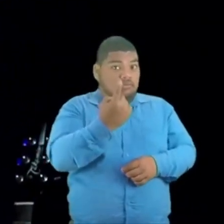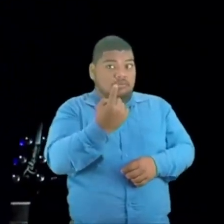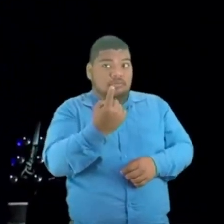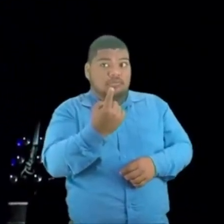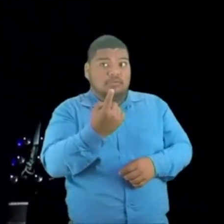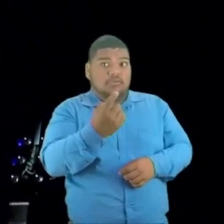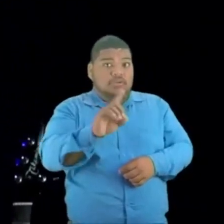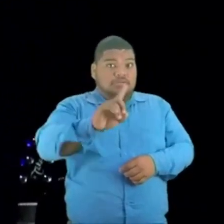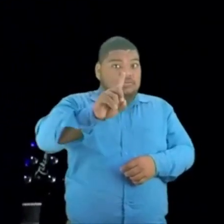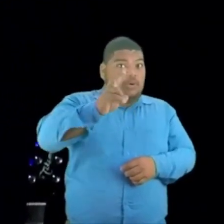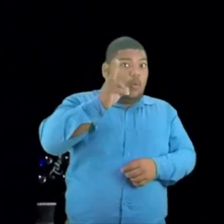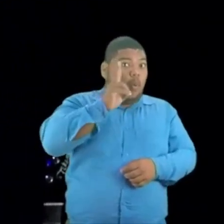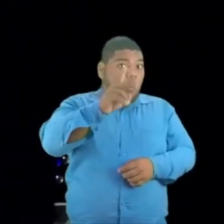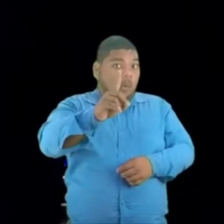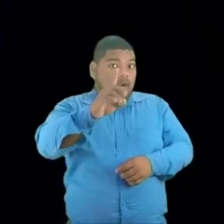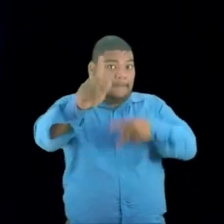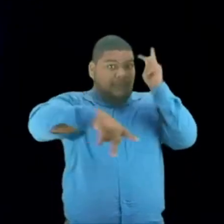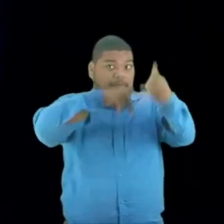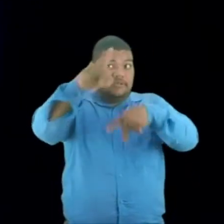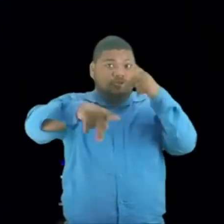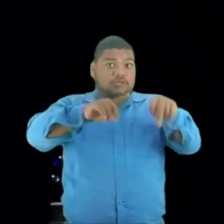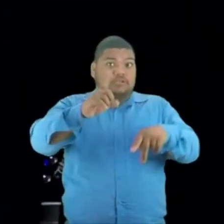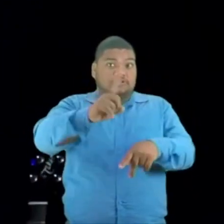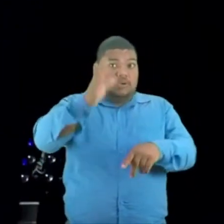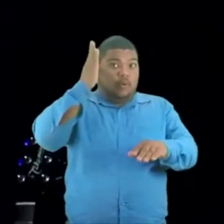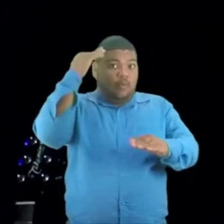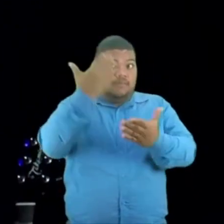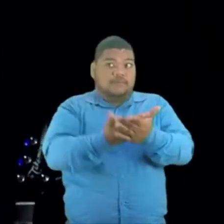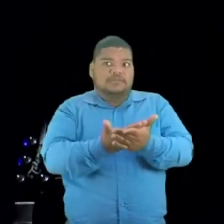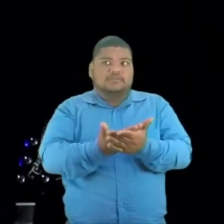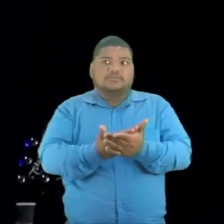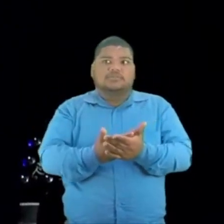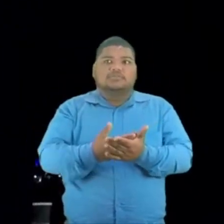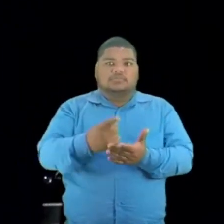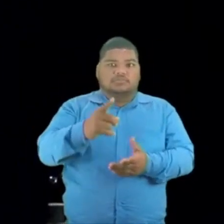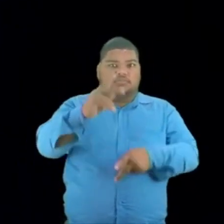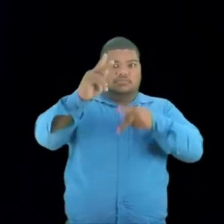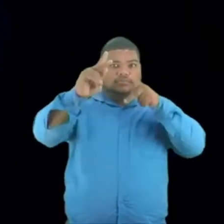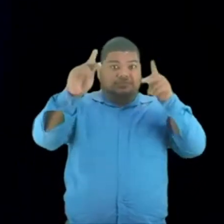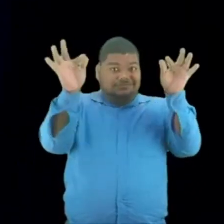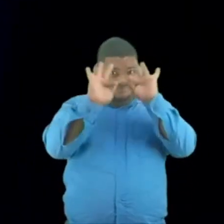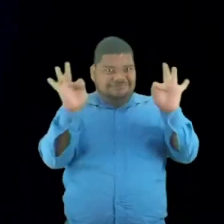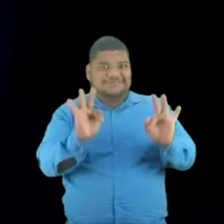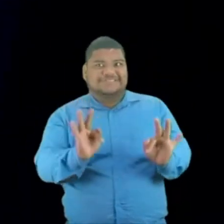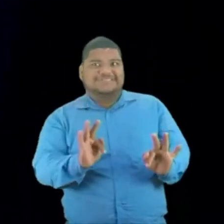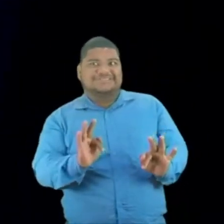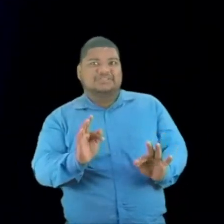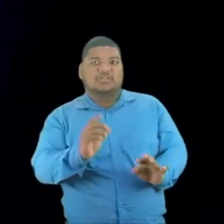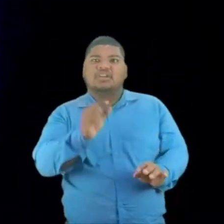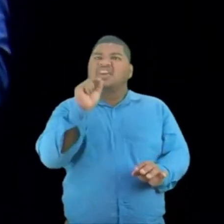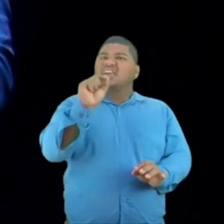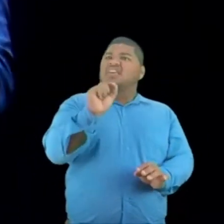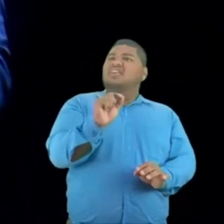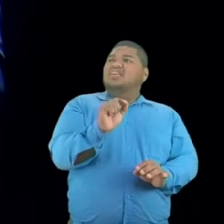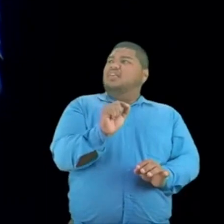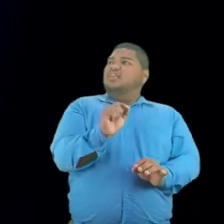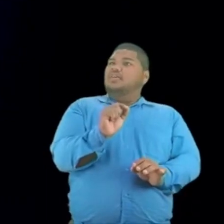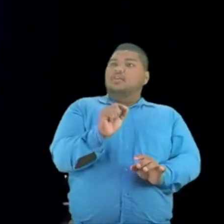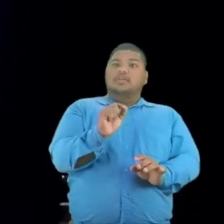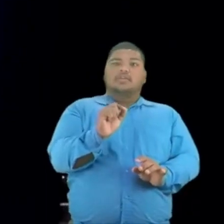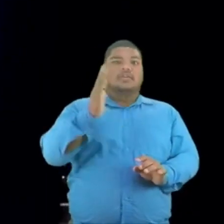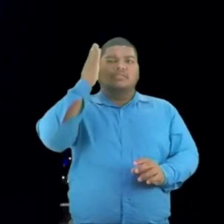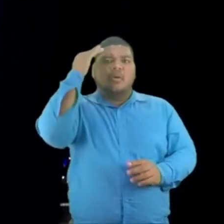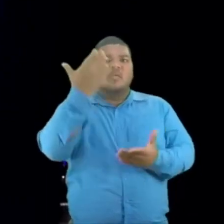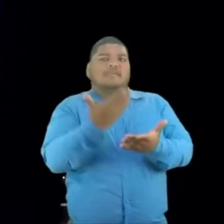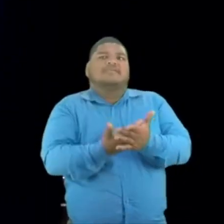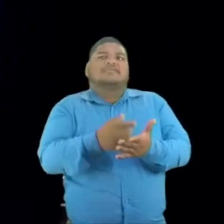não olhe para as pessoas, não confie nas pessoas e seja feliz. Eu digo, o quê? Diz, não confia nas pessoas, não